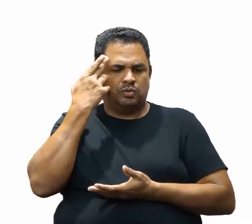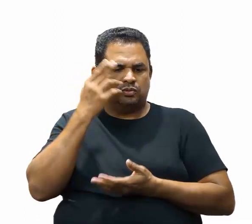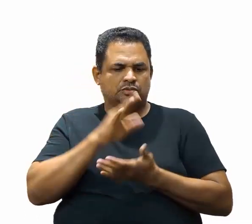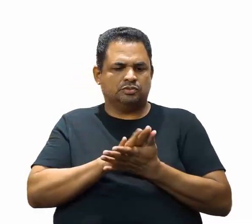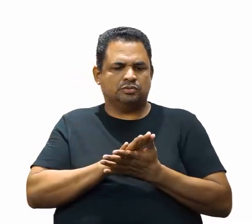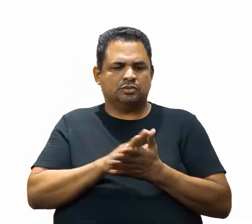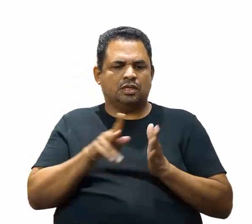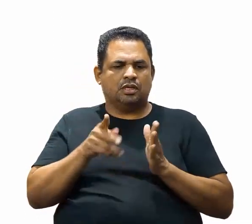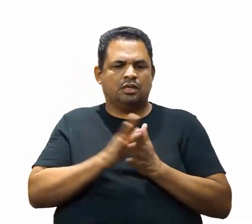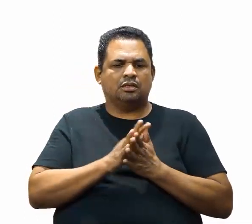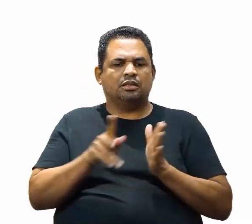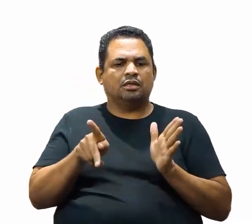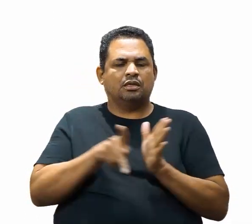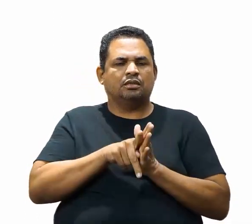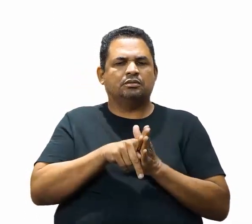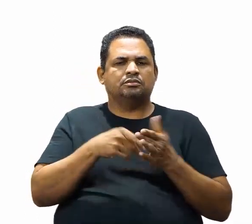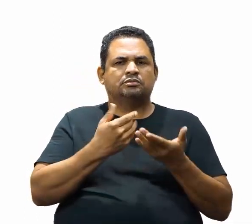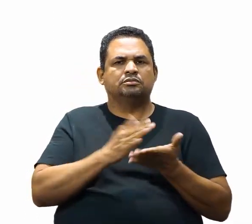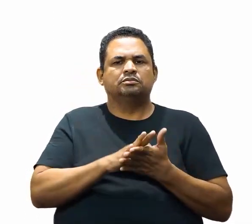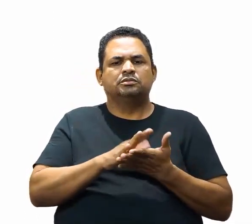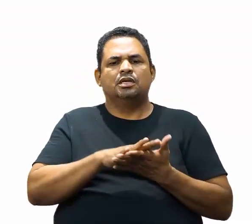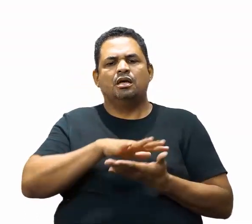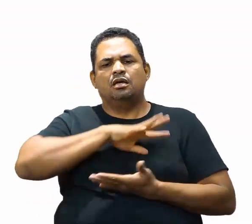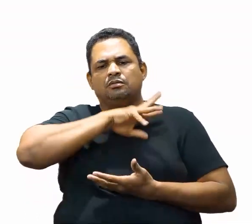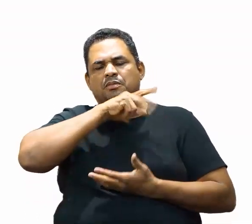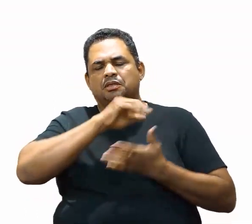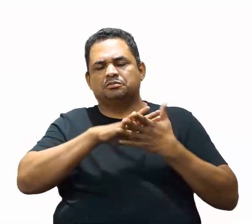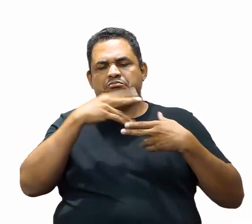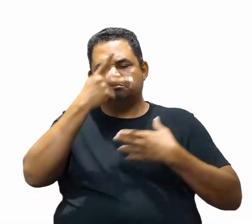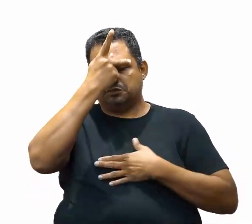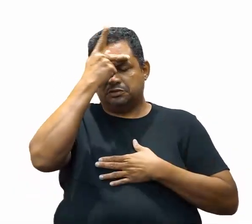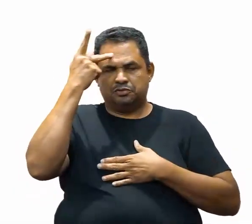espécie. Seja animais, sejam pessoas, enfim.